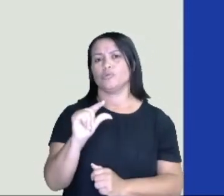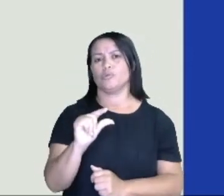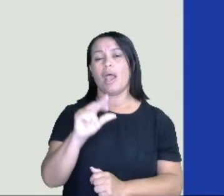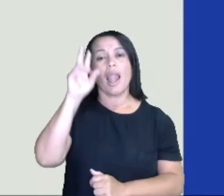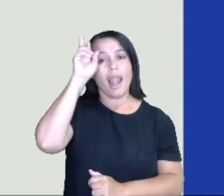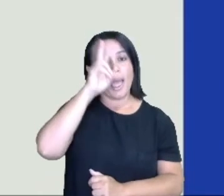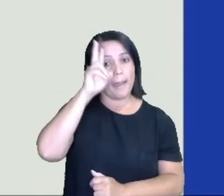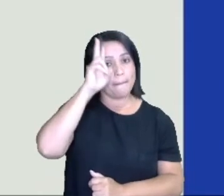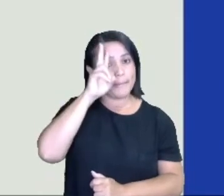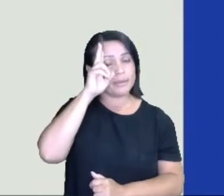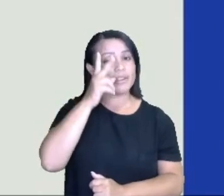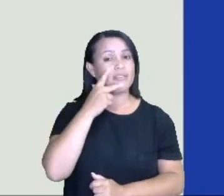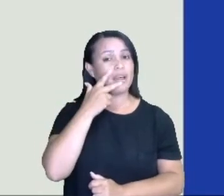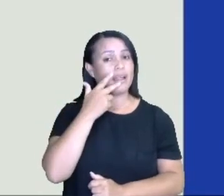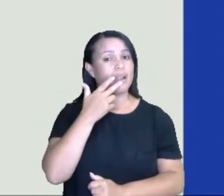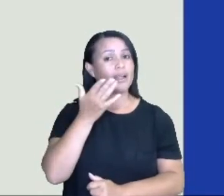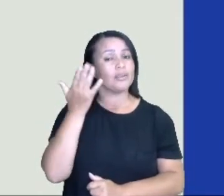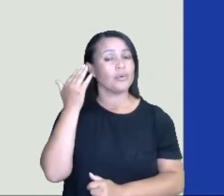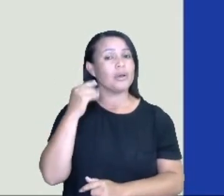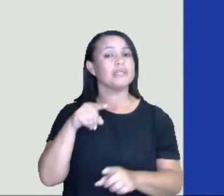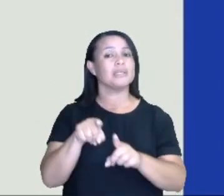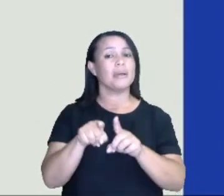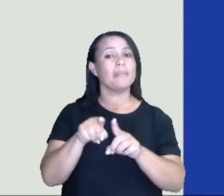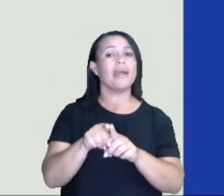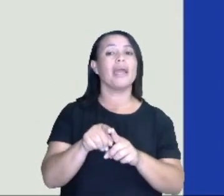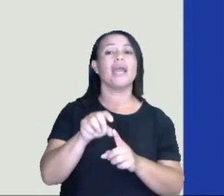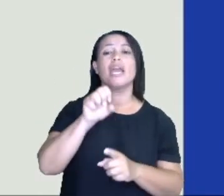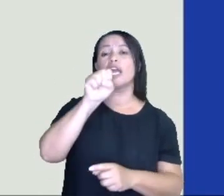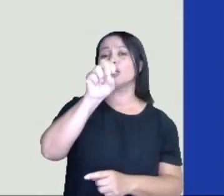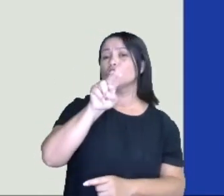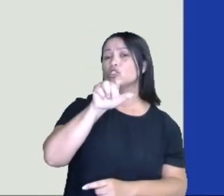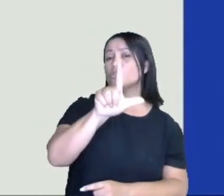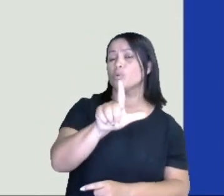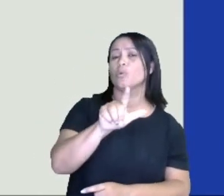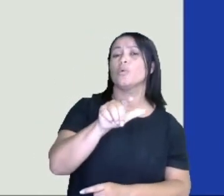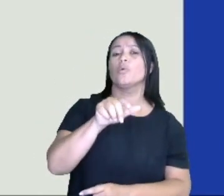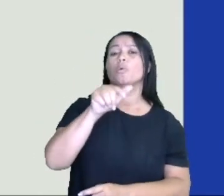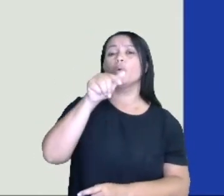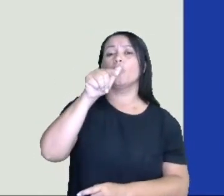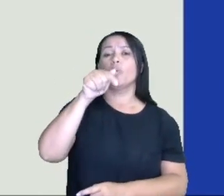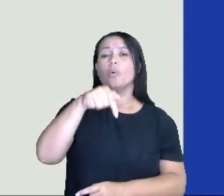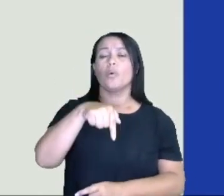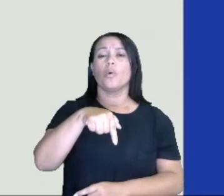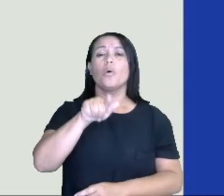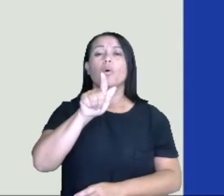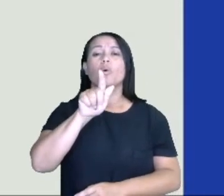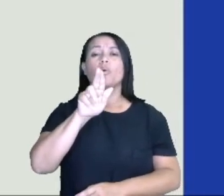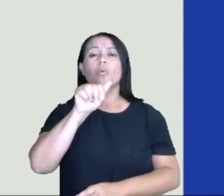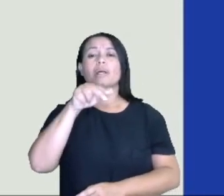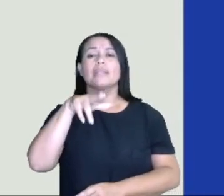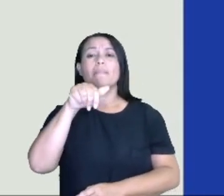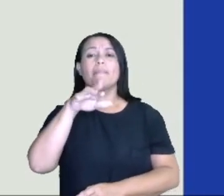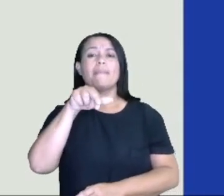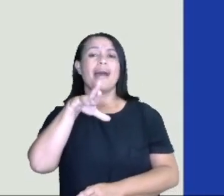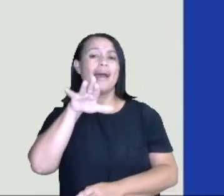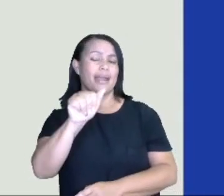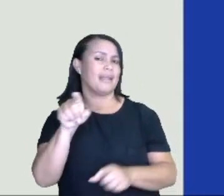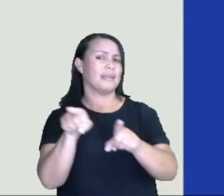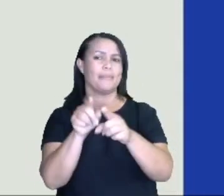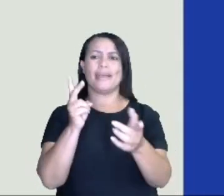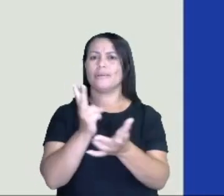vai ser o mesmo caso do João de Barro lá. Sul, Guanabara, Índico, eles continuam a ser com a letra